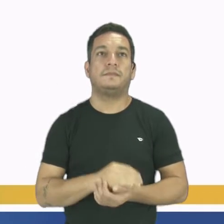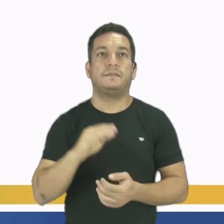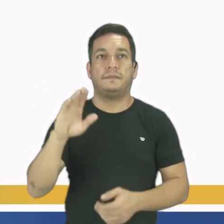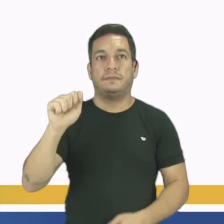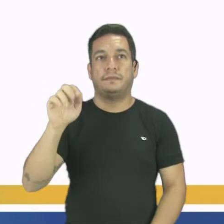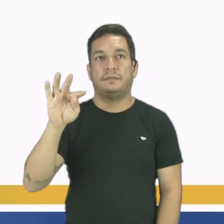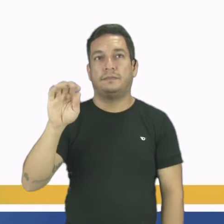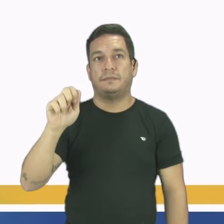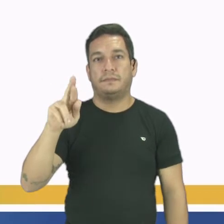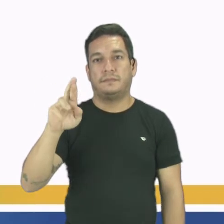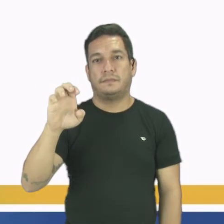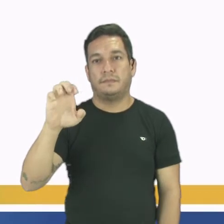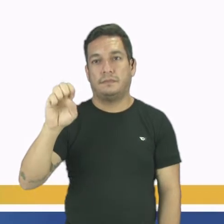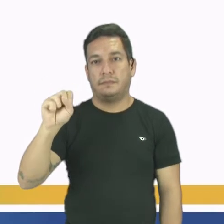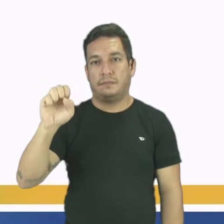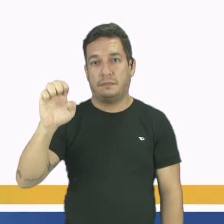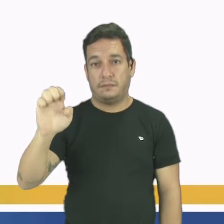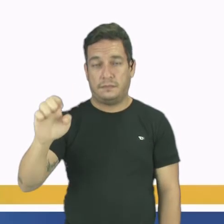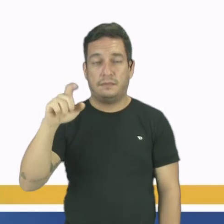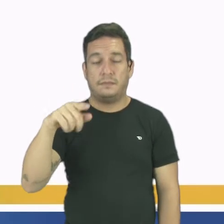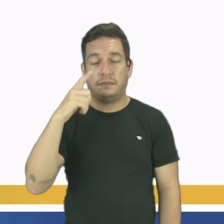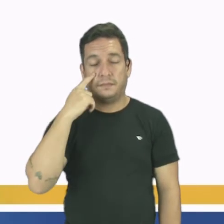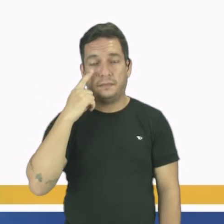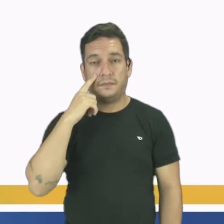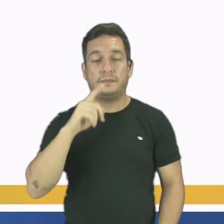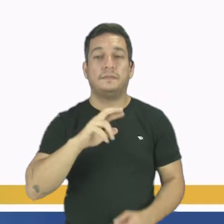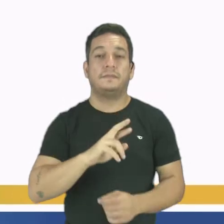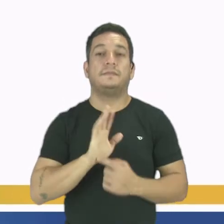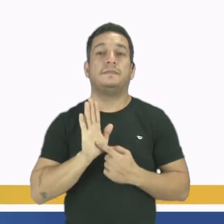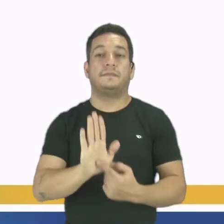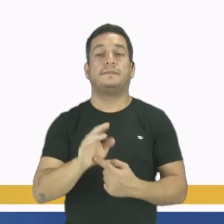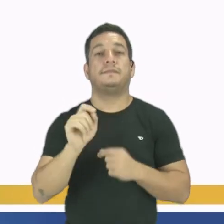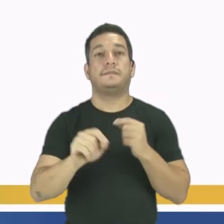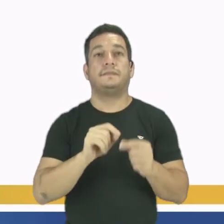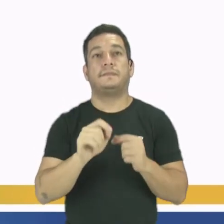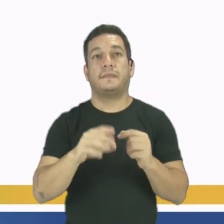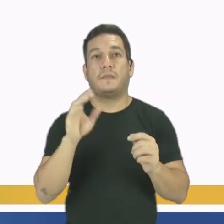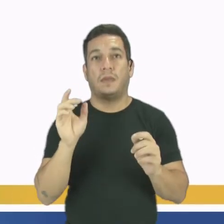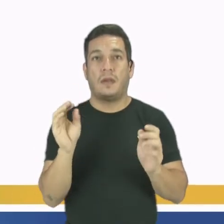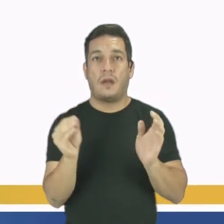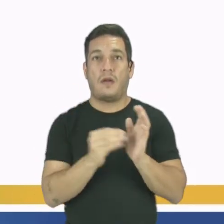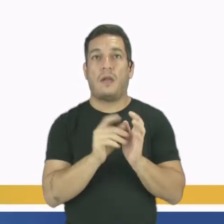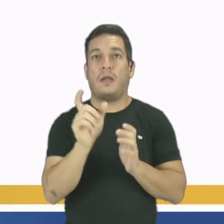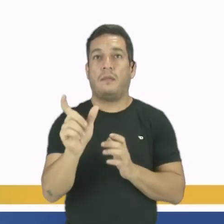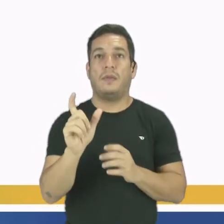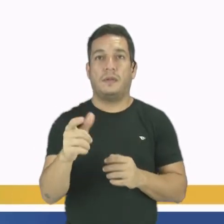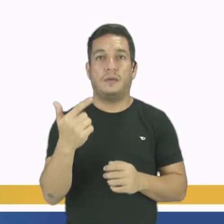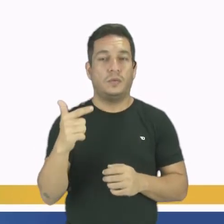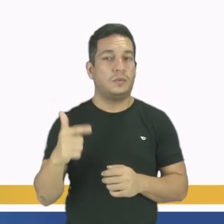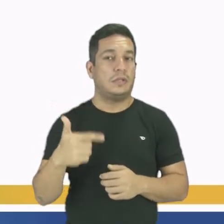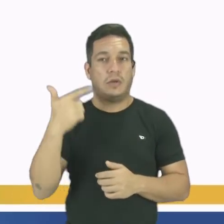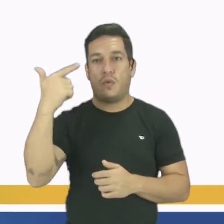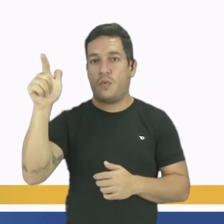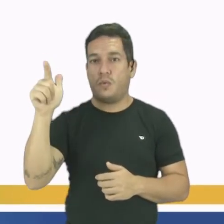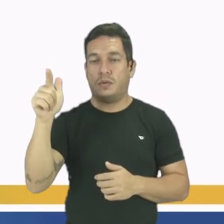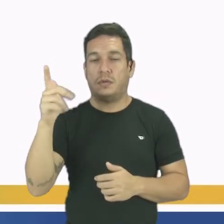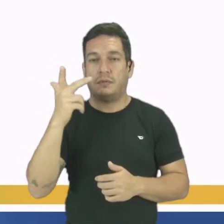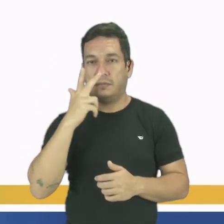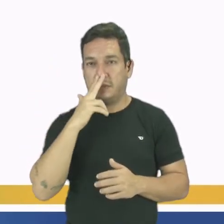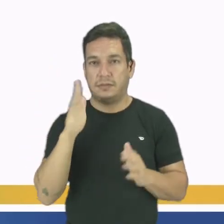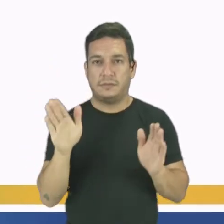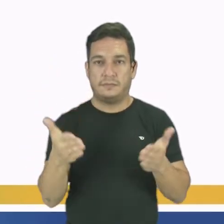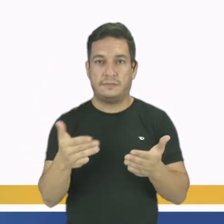Catacrese. A catacrese representa o emprego impróprio de uma palavra por não existir outra mais